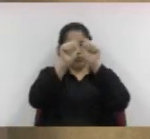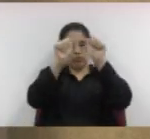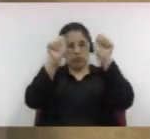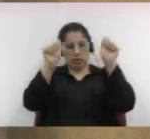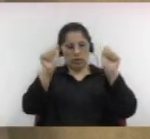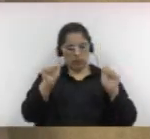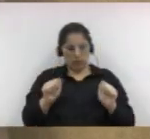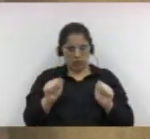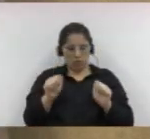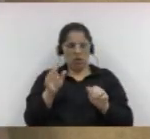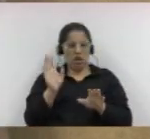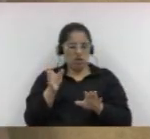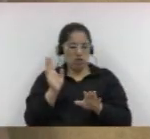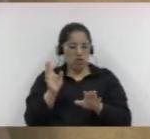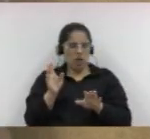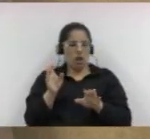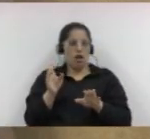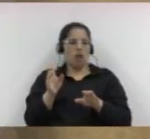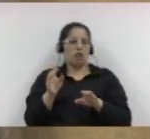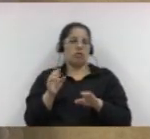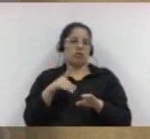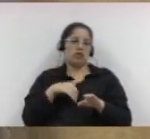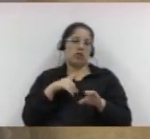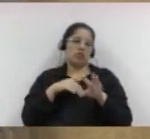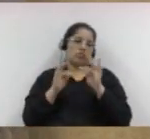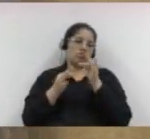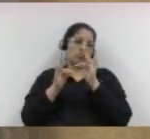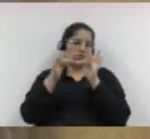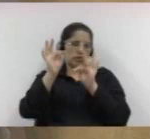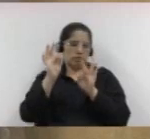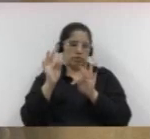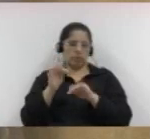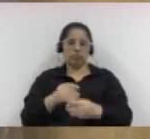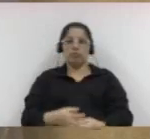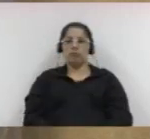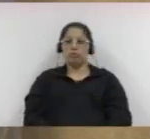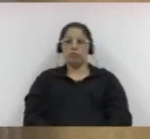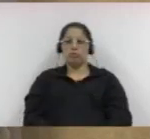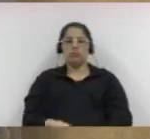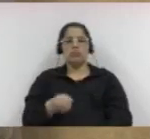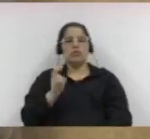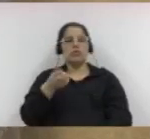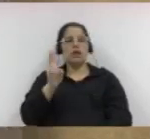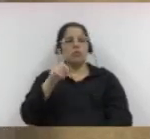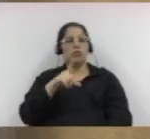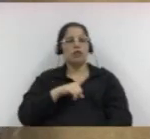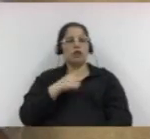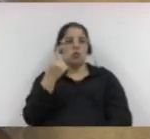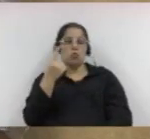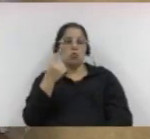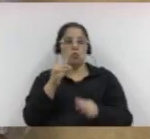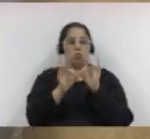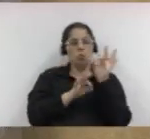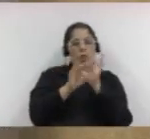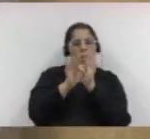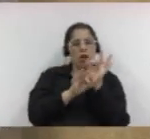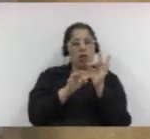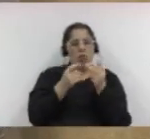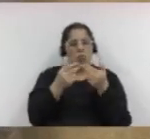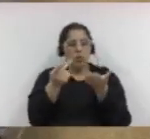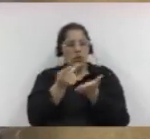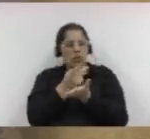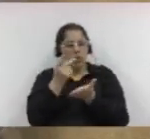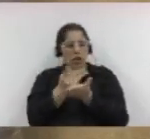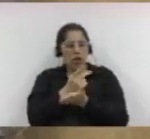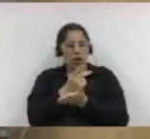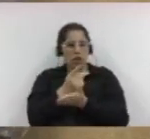e-mail cadastrado na Secretaria de Planejamento. Toda vez que é identificado algum erro num projeto meu, a Prefeitura manda um e-mail